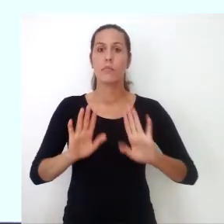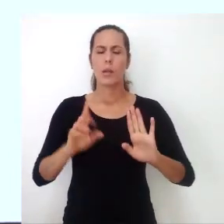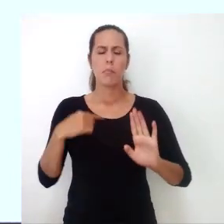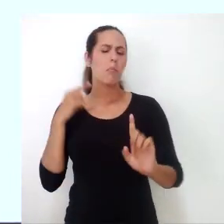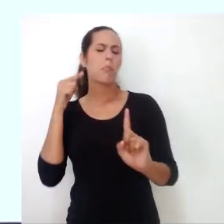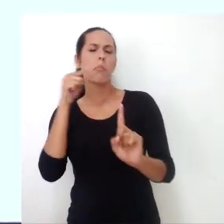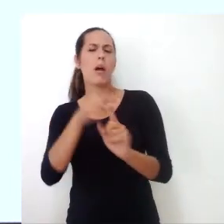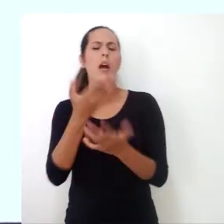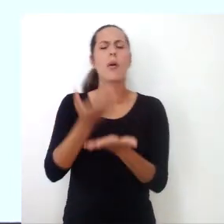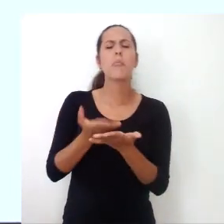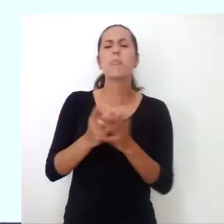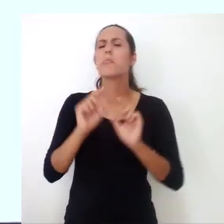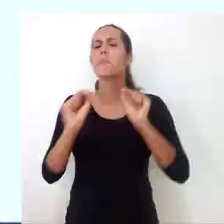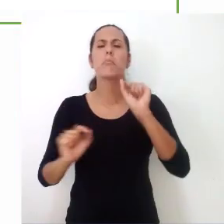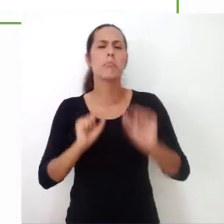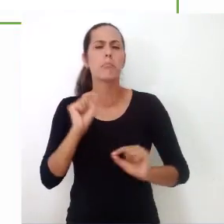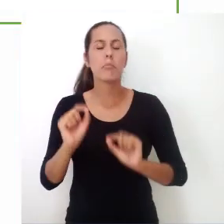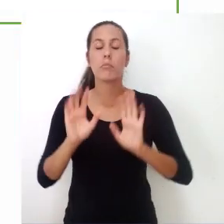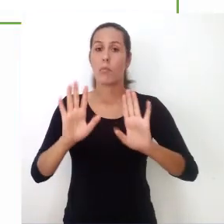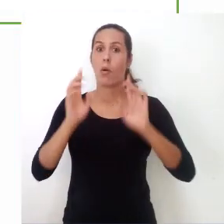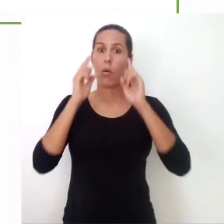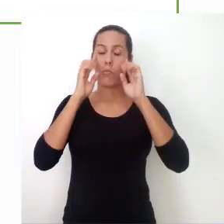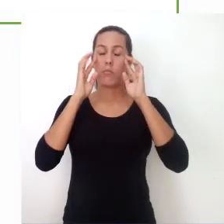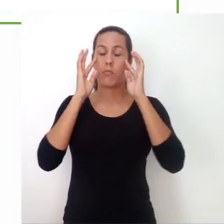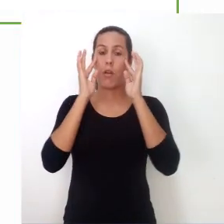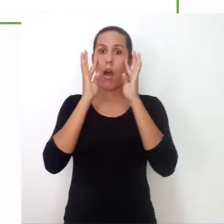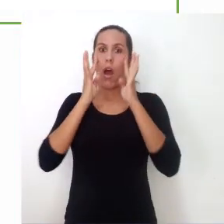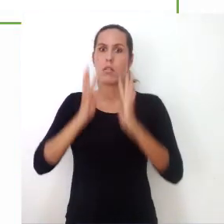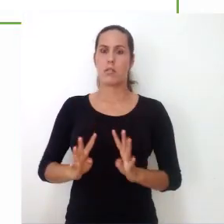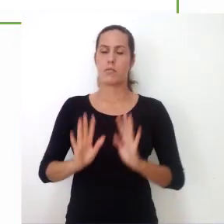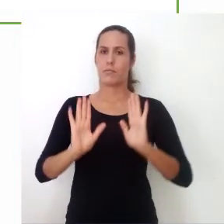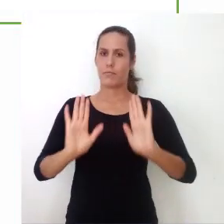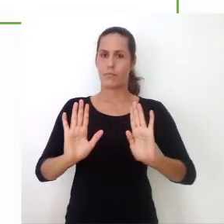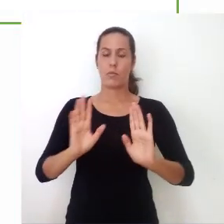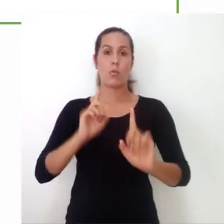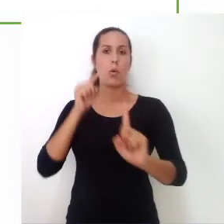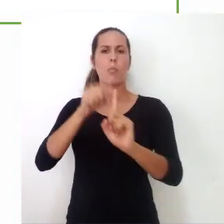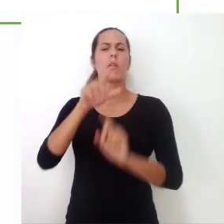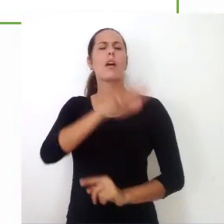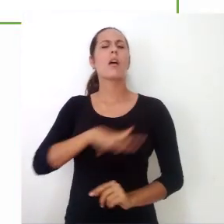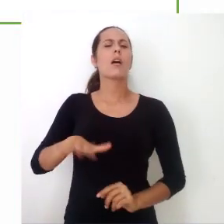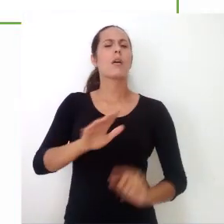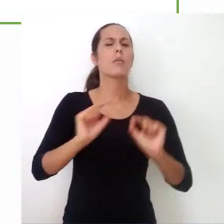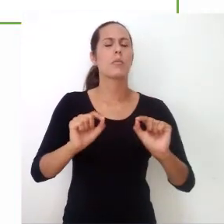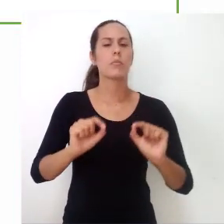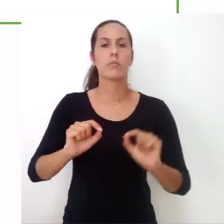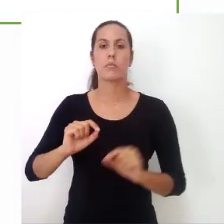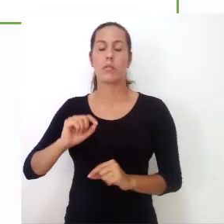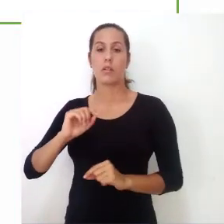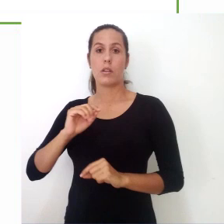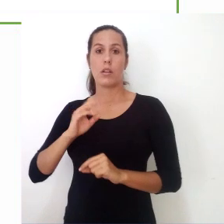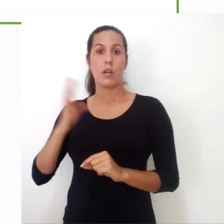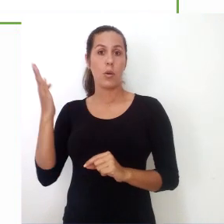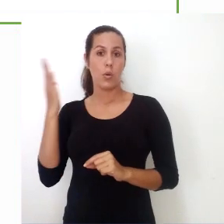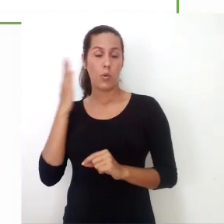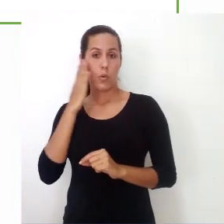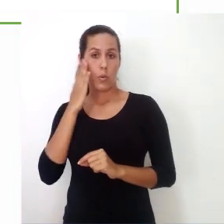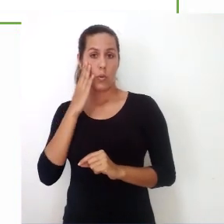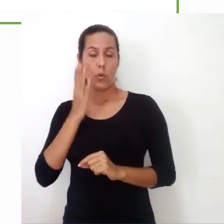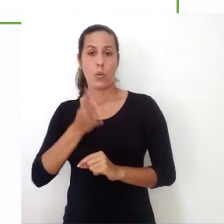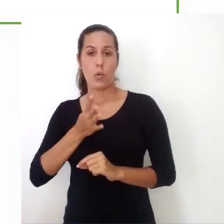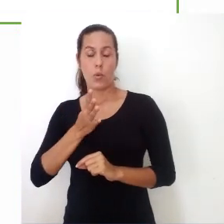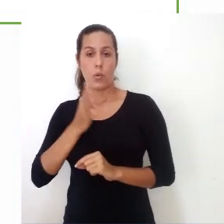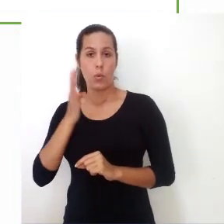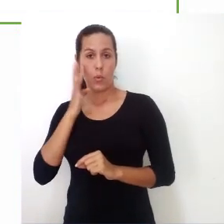de nossa aula, de nosso bate-papo? Prestem bem atenção. O objetivo geral é conhecer a